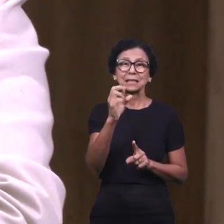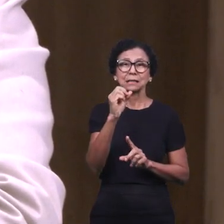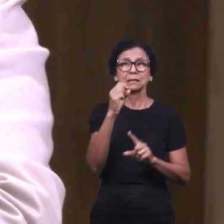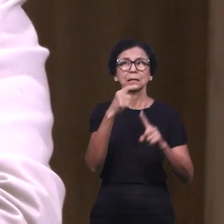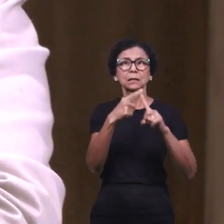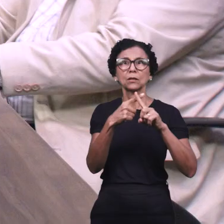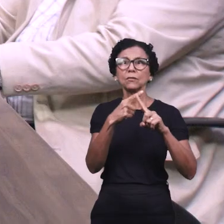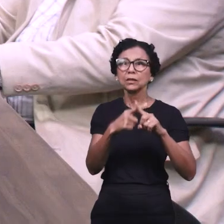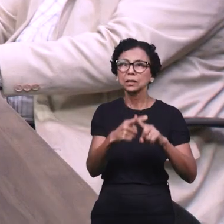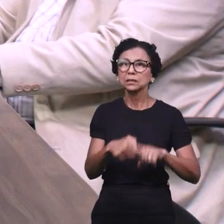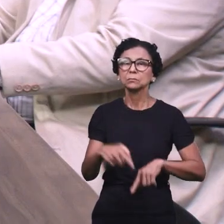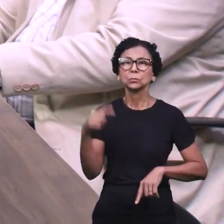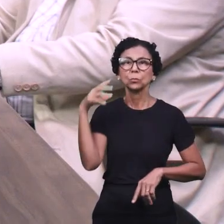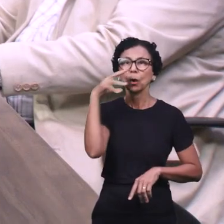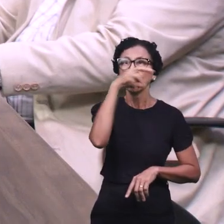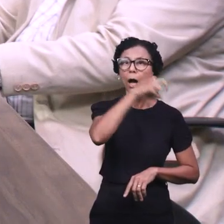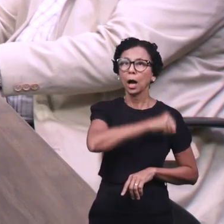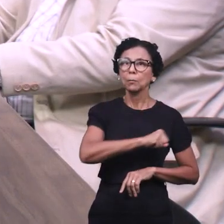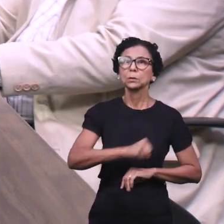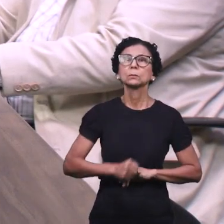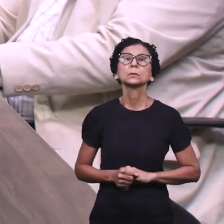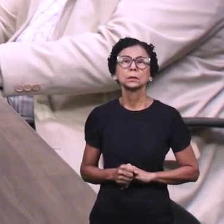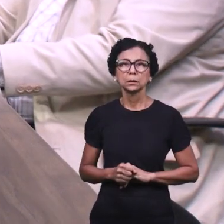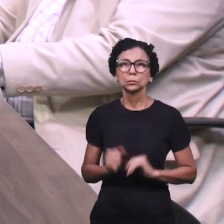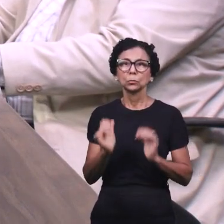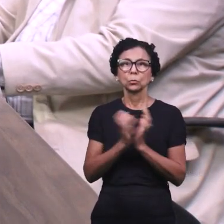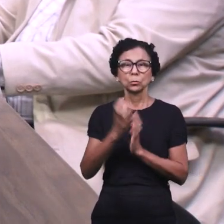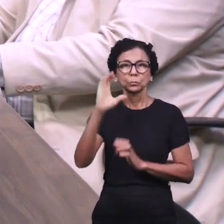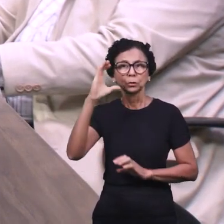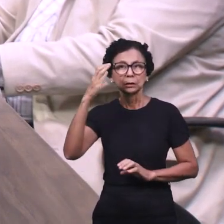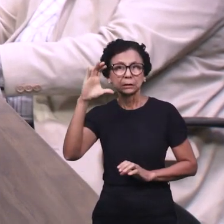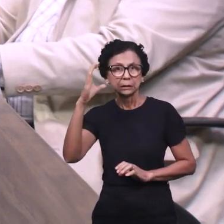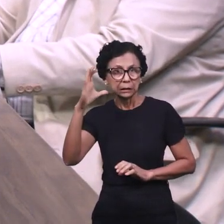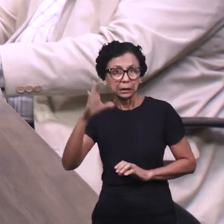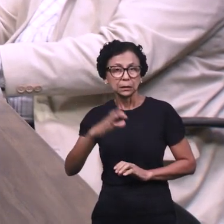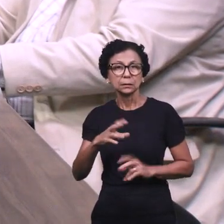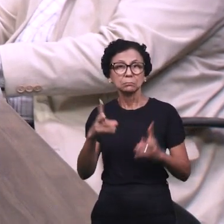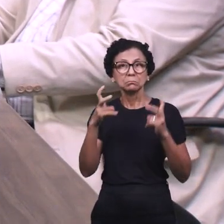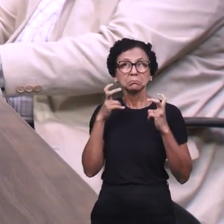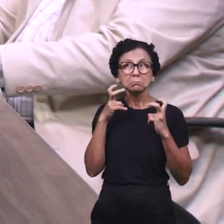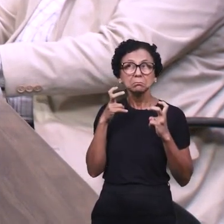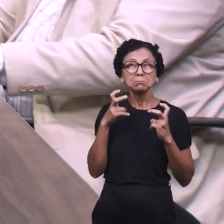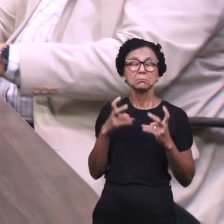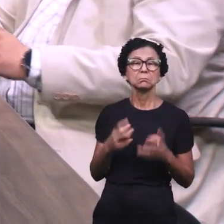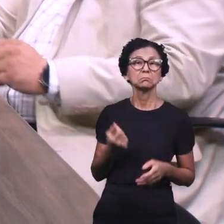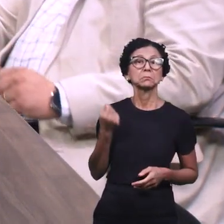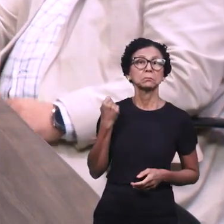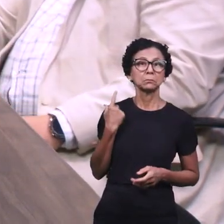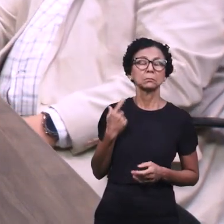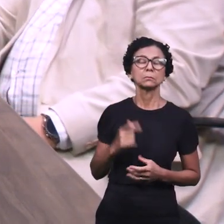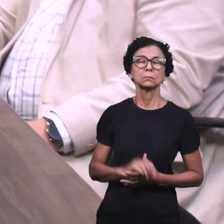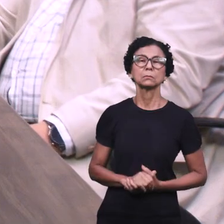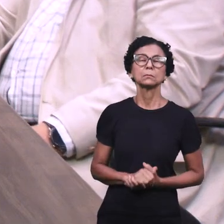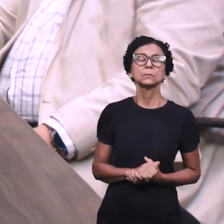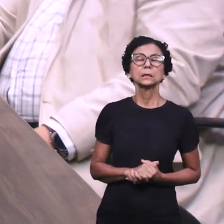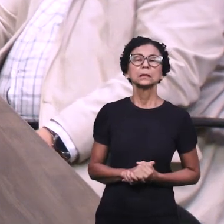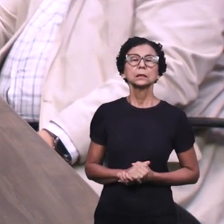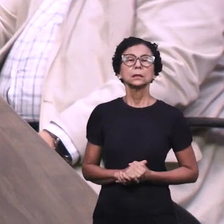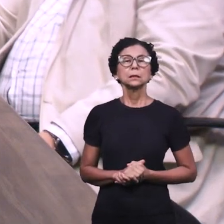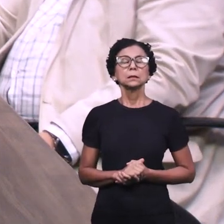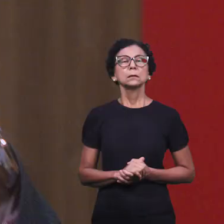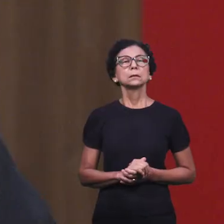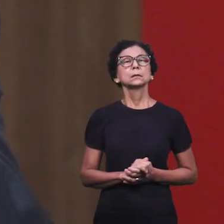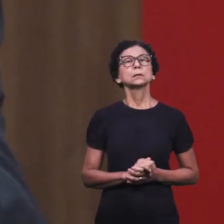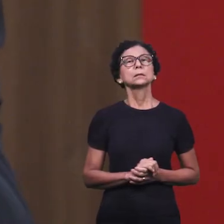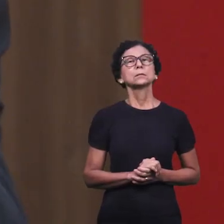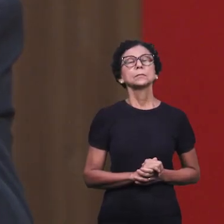que chamou a atenção da comunidade científica, né? Muito bem. Então, isso foi abordado bastante no episódio anterior. Sim. Mas